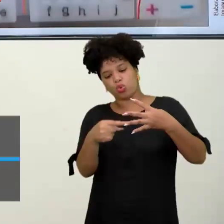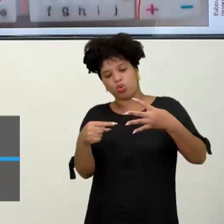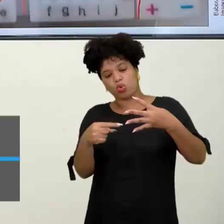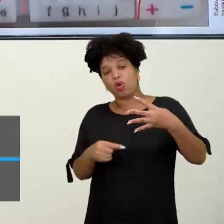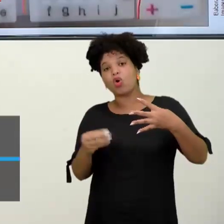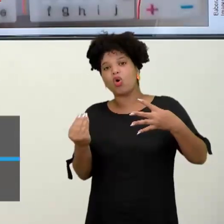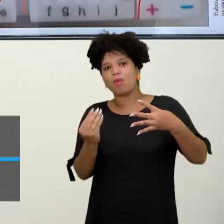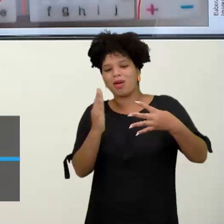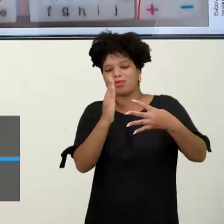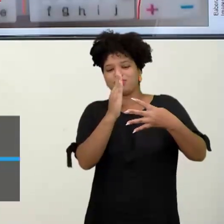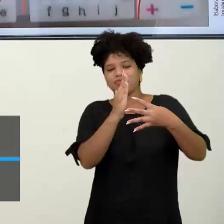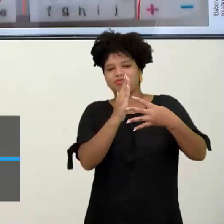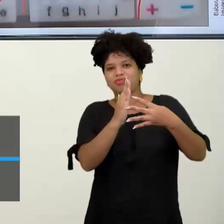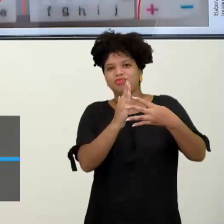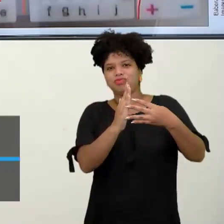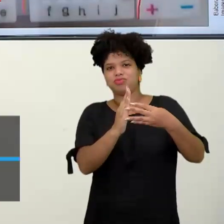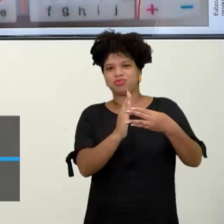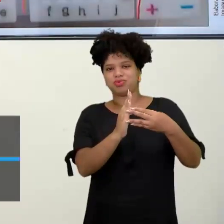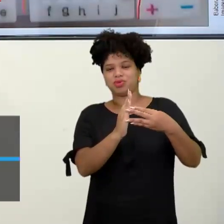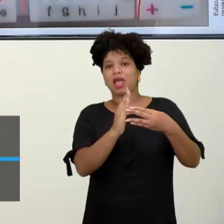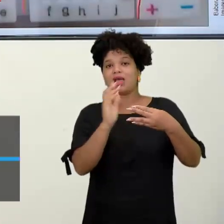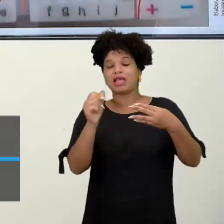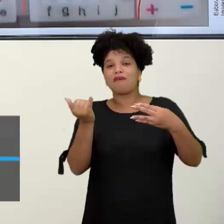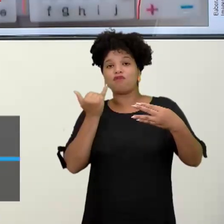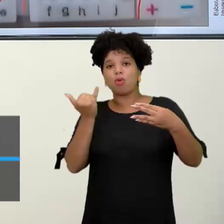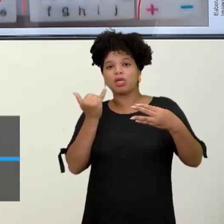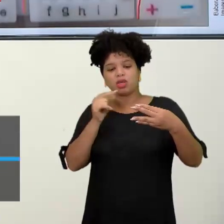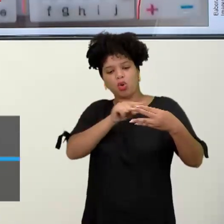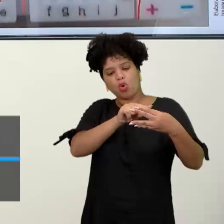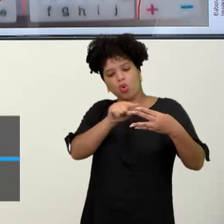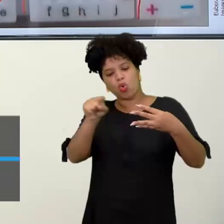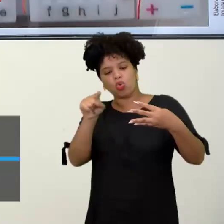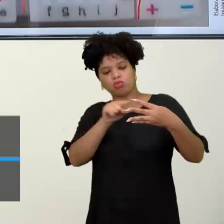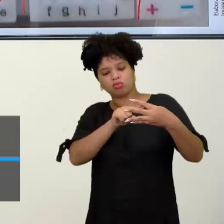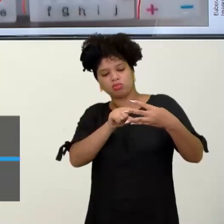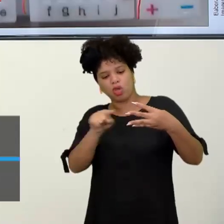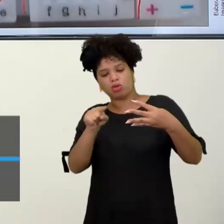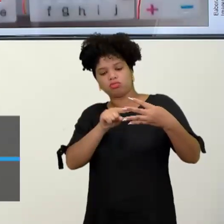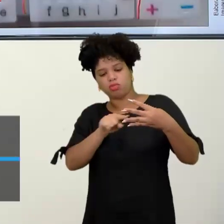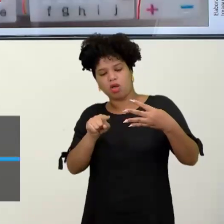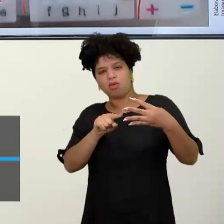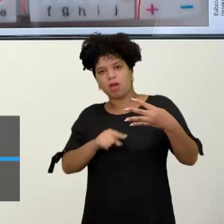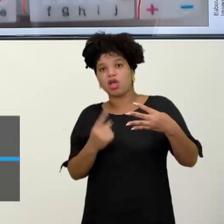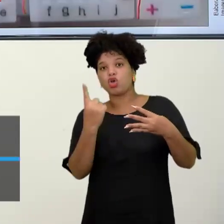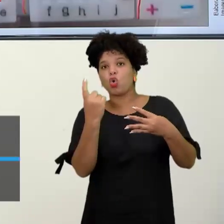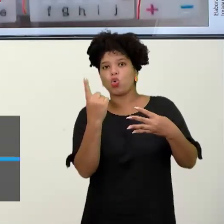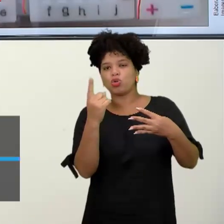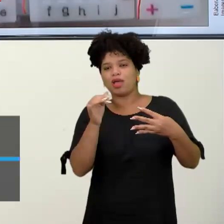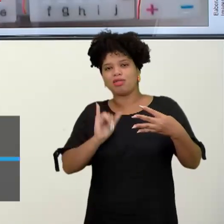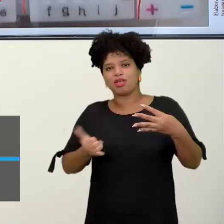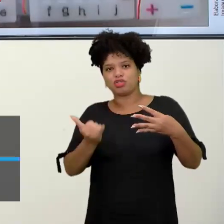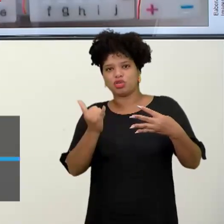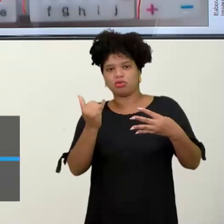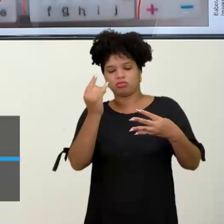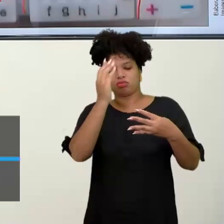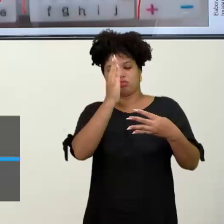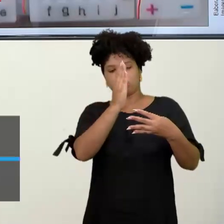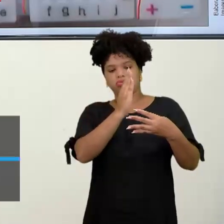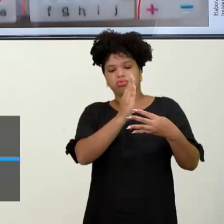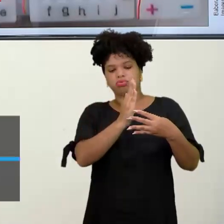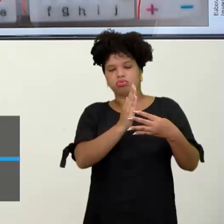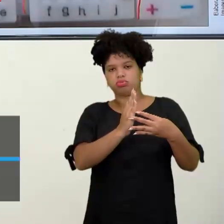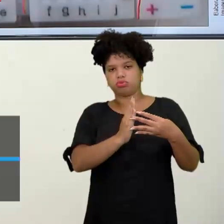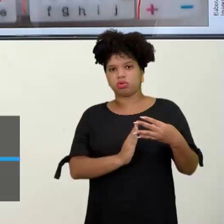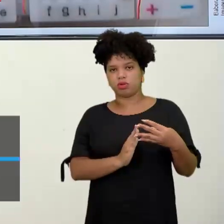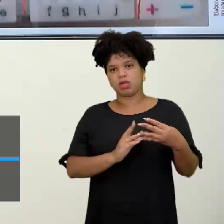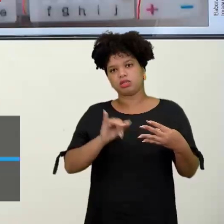coisas e ter várias informações diferentes passando e a alimentação num lugar só. Normalmente, quando você faz